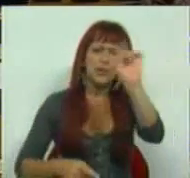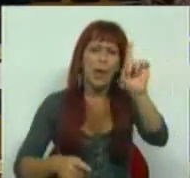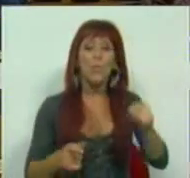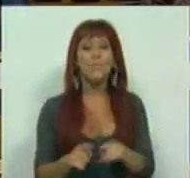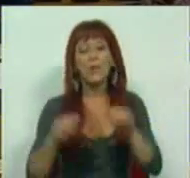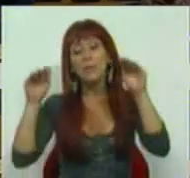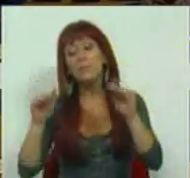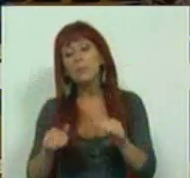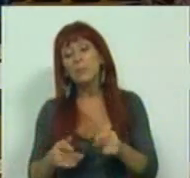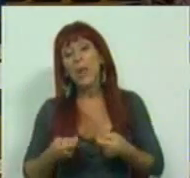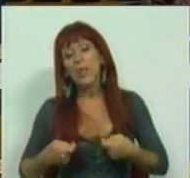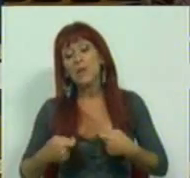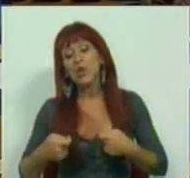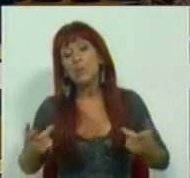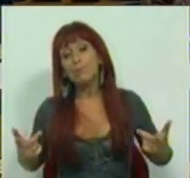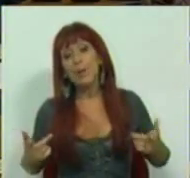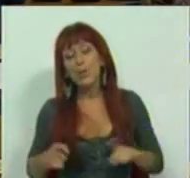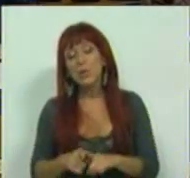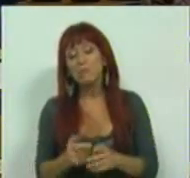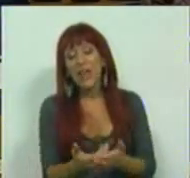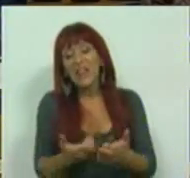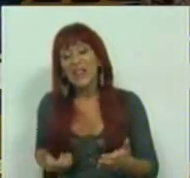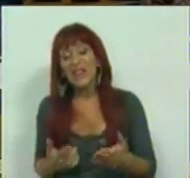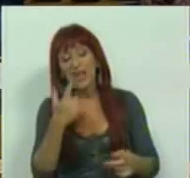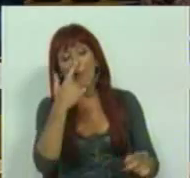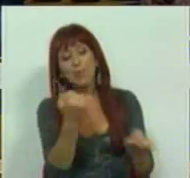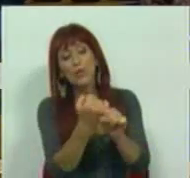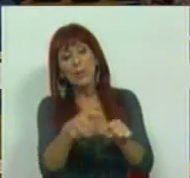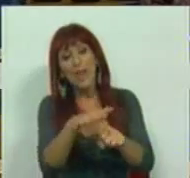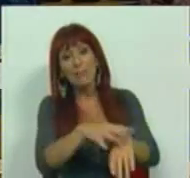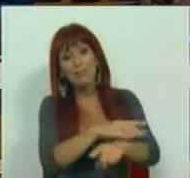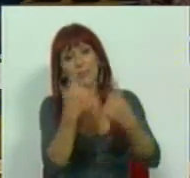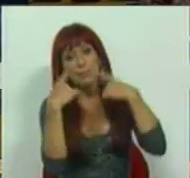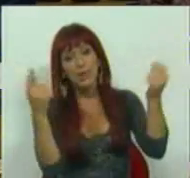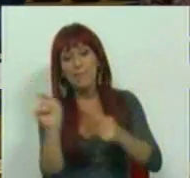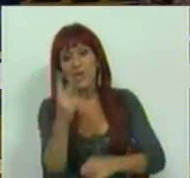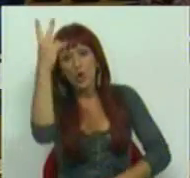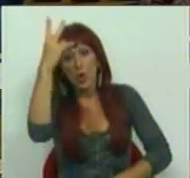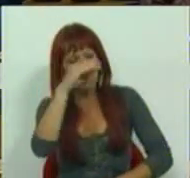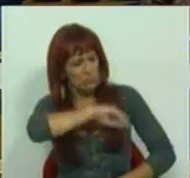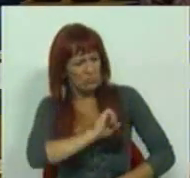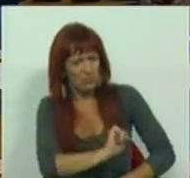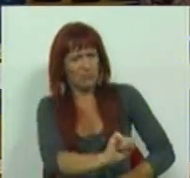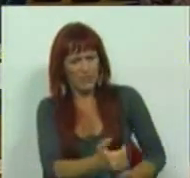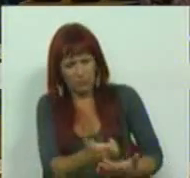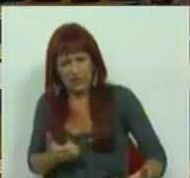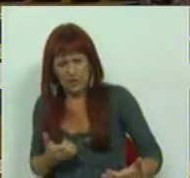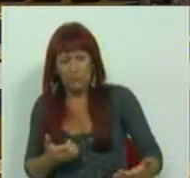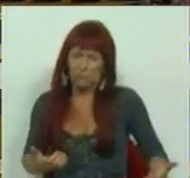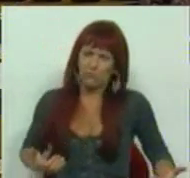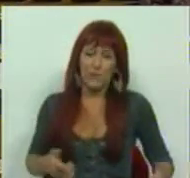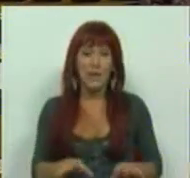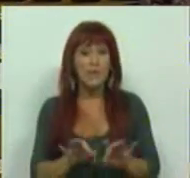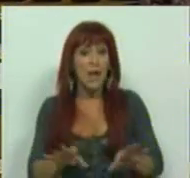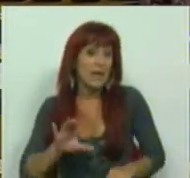mas redução da despesa, que é tirar ao funcionário público 2 meses do seu salário. É claro, como